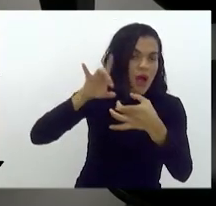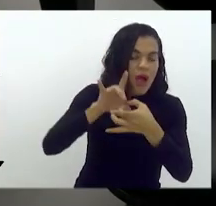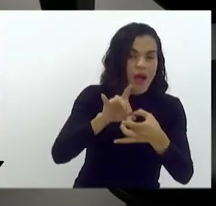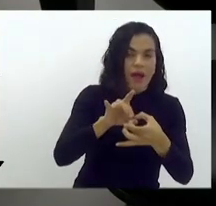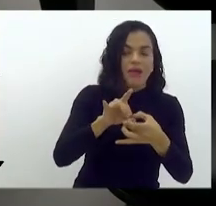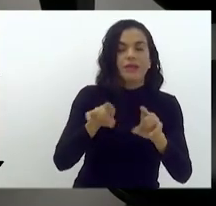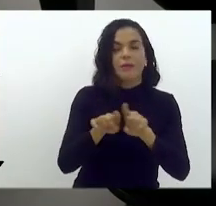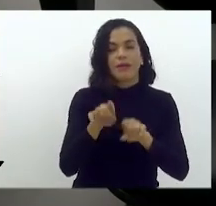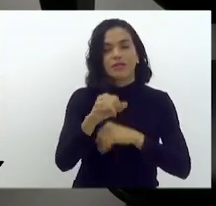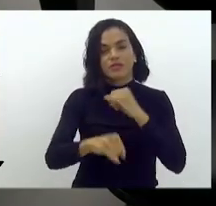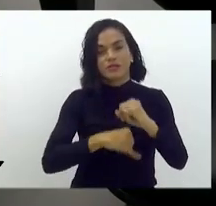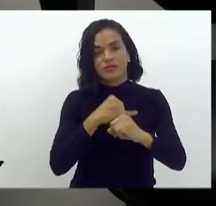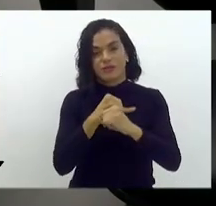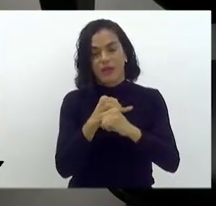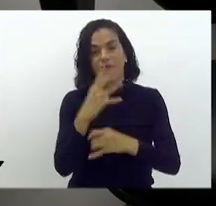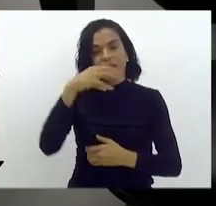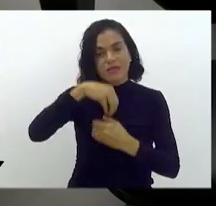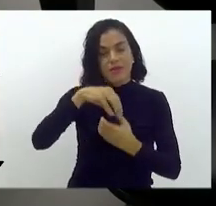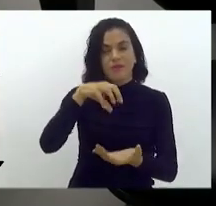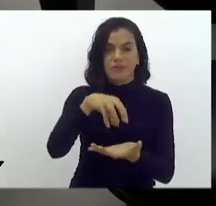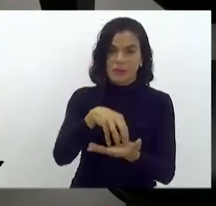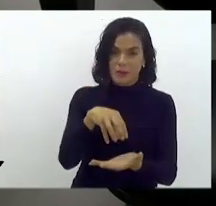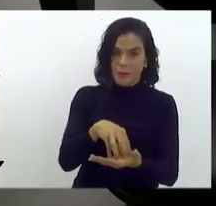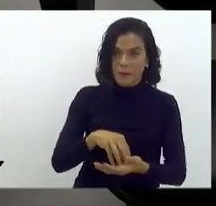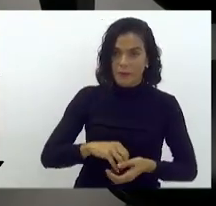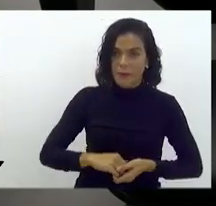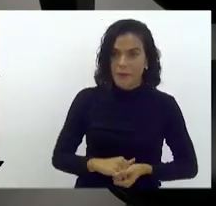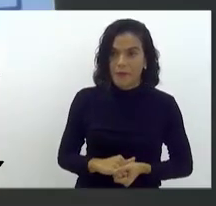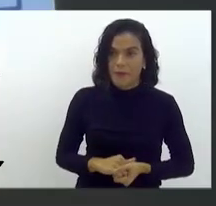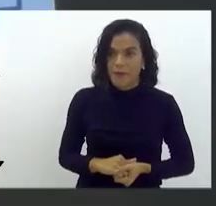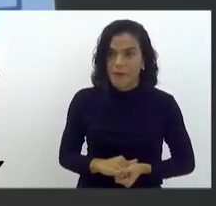de informática é feito nesse setor